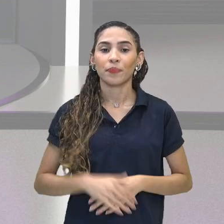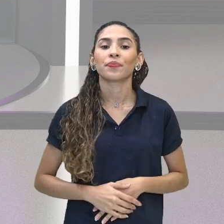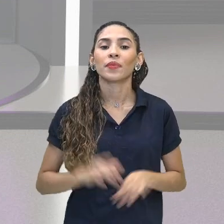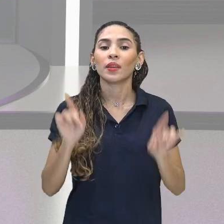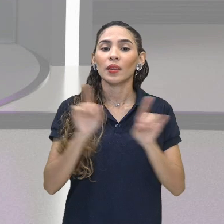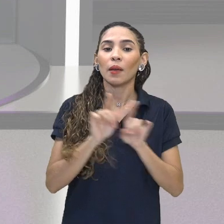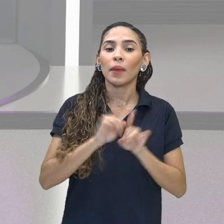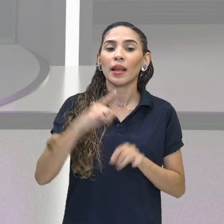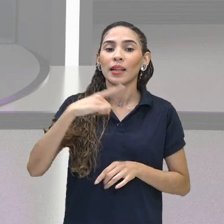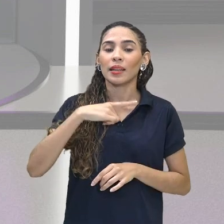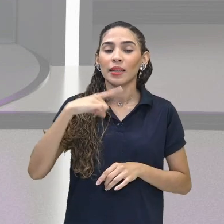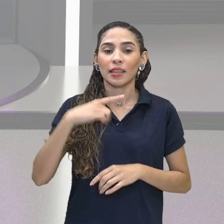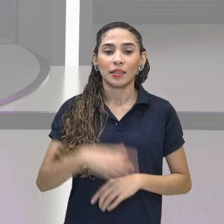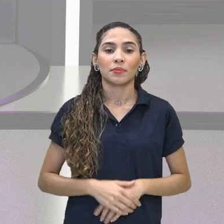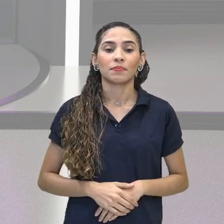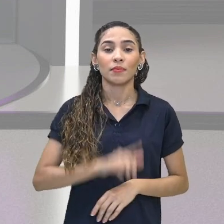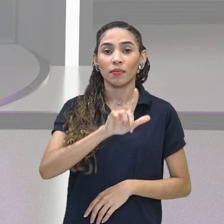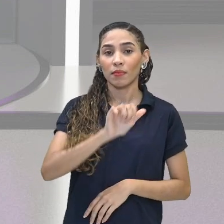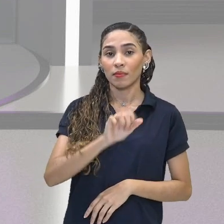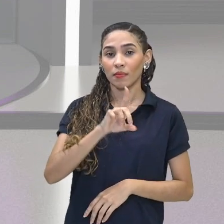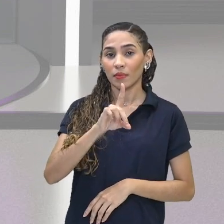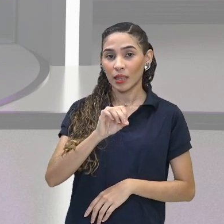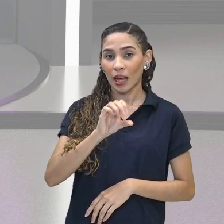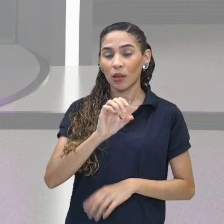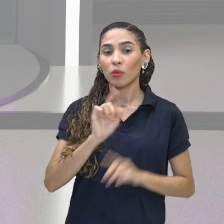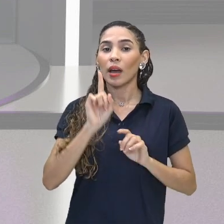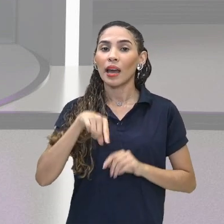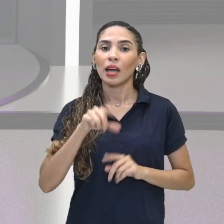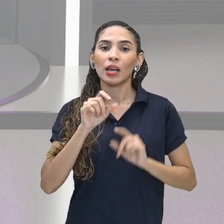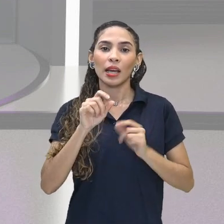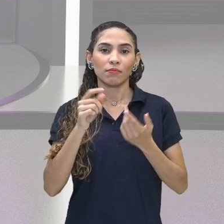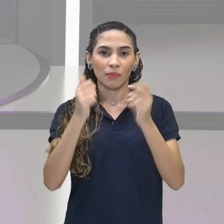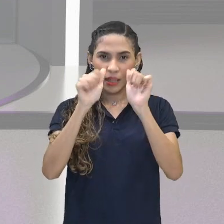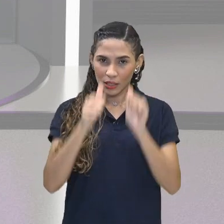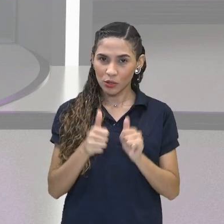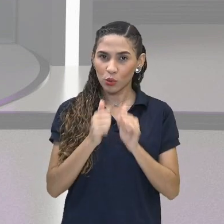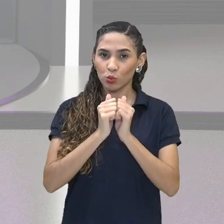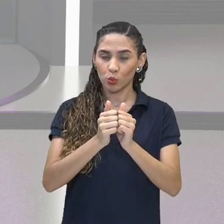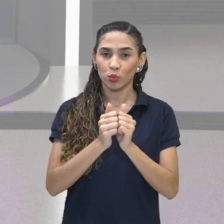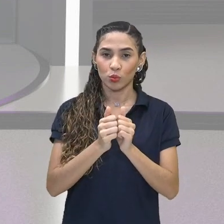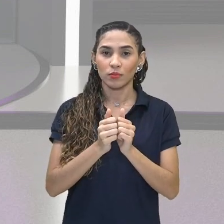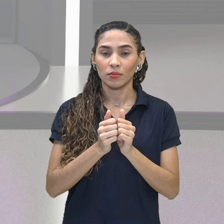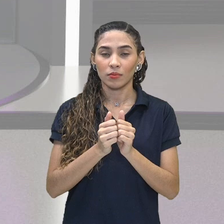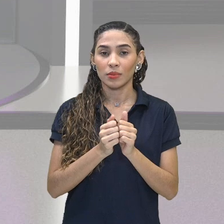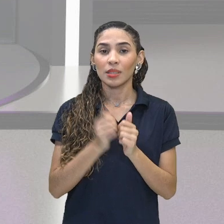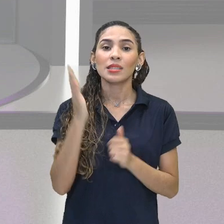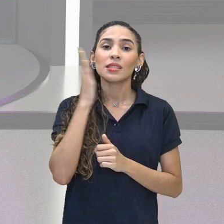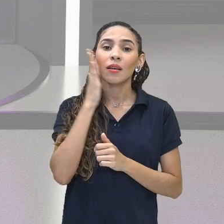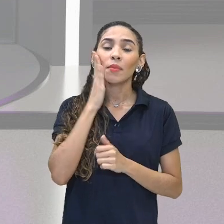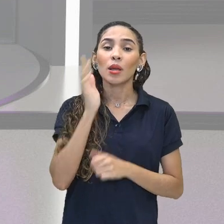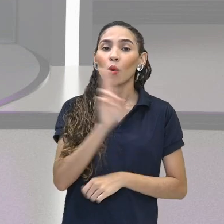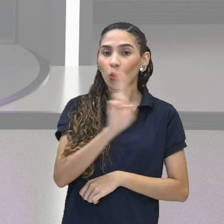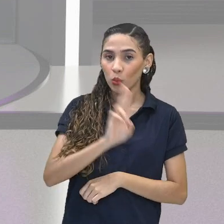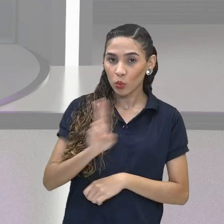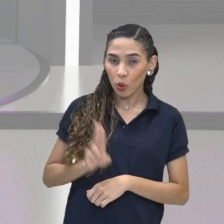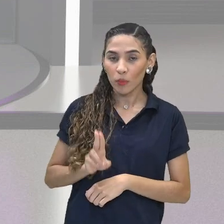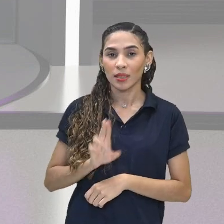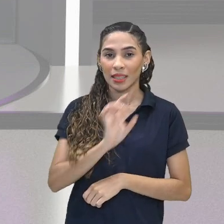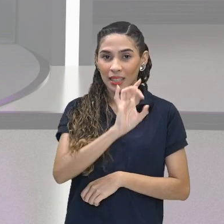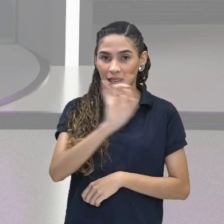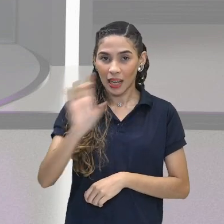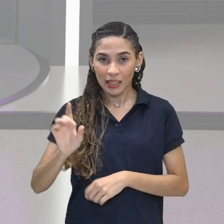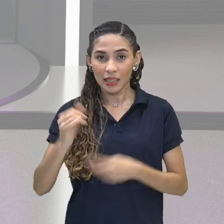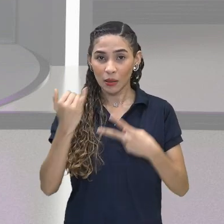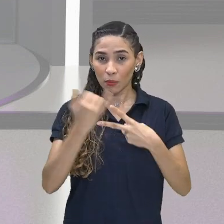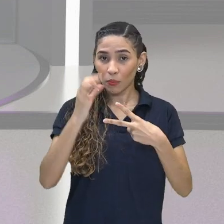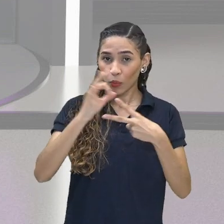nós temos o lado ali, que é exatamente o que você conferiu agora comigo, para a gente saber o nome de cada polígono.